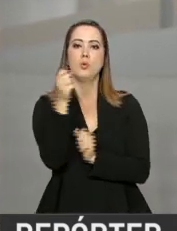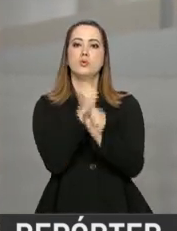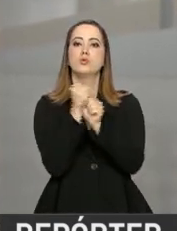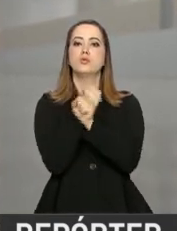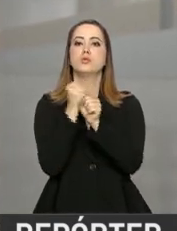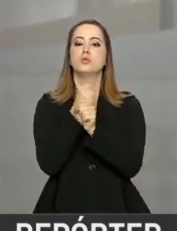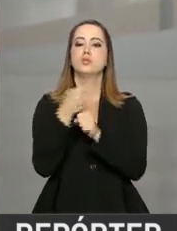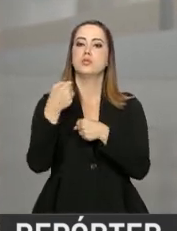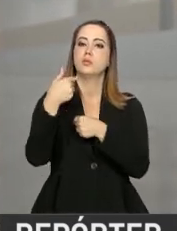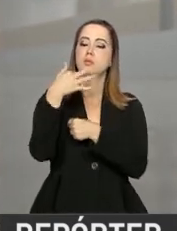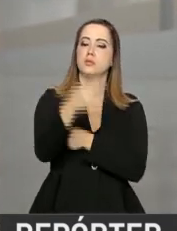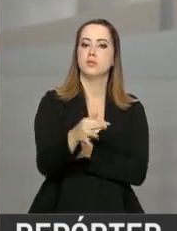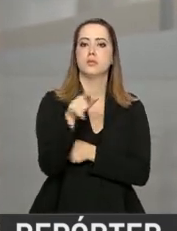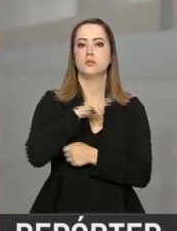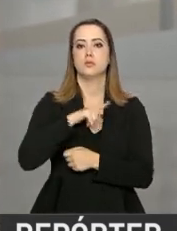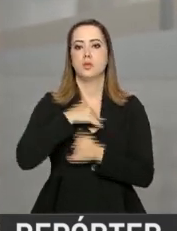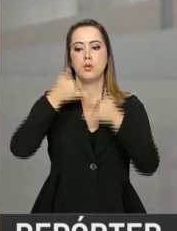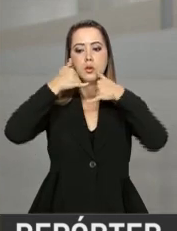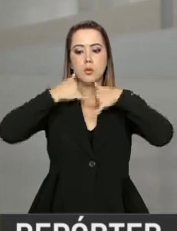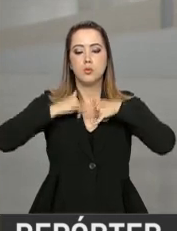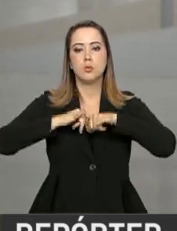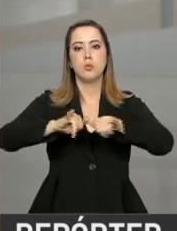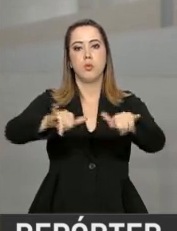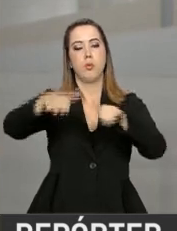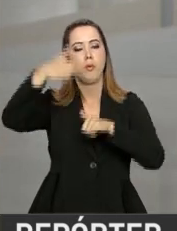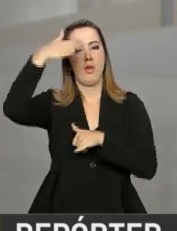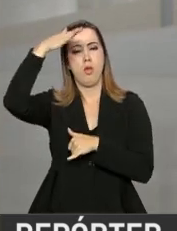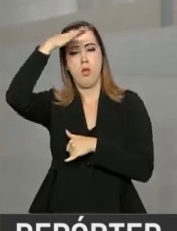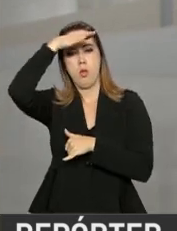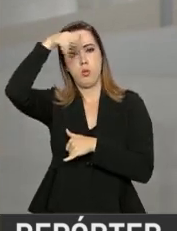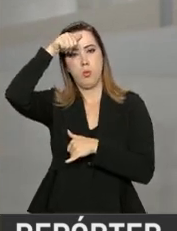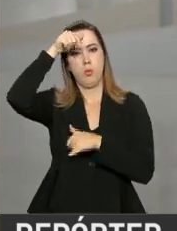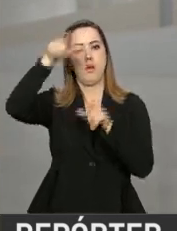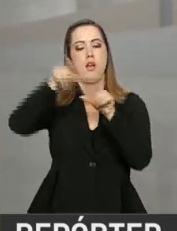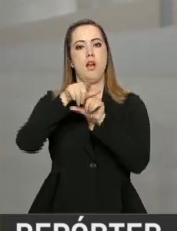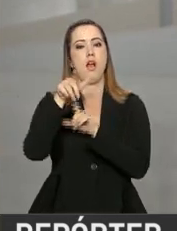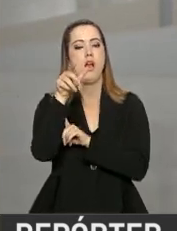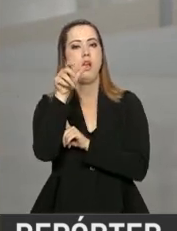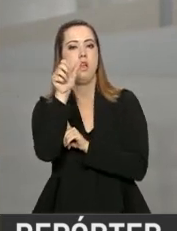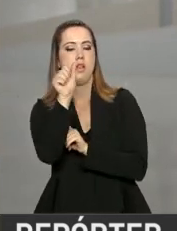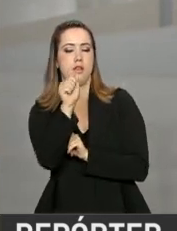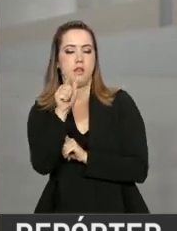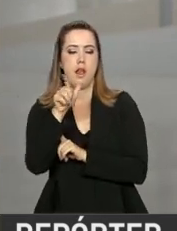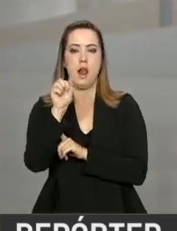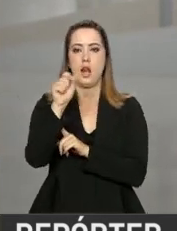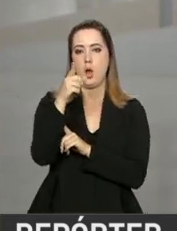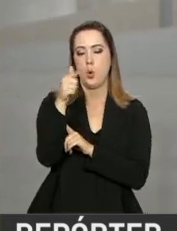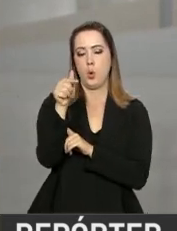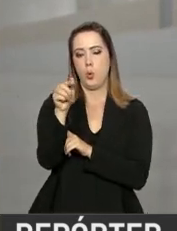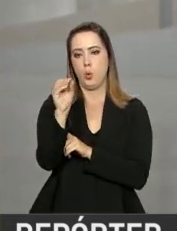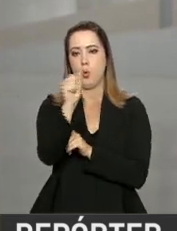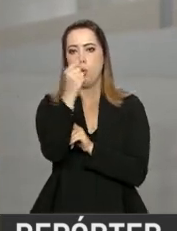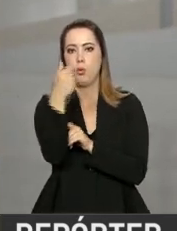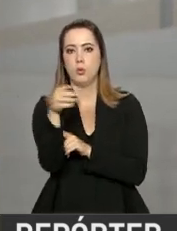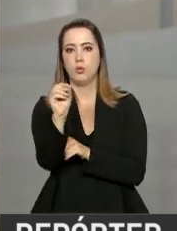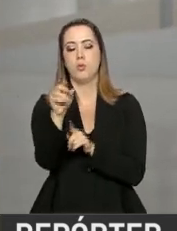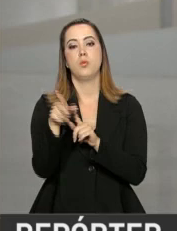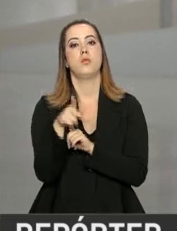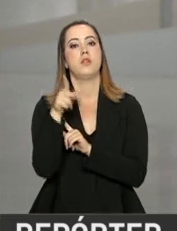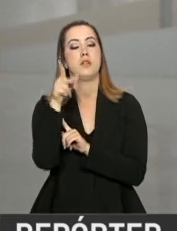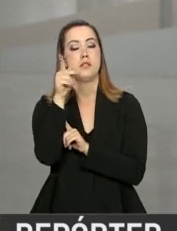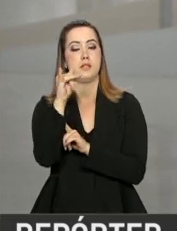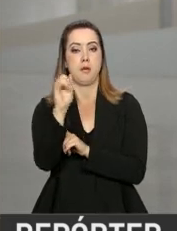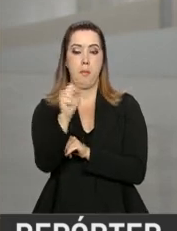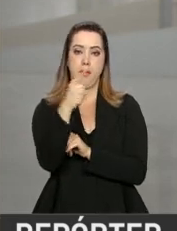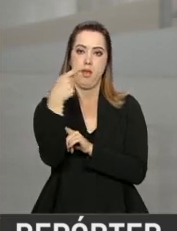2017, estão as companhias energéticas do Acre, Alagoas, Amazonas e Piauí. Também vai para a iniciativa privada, mas em